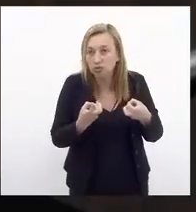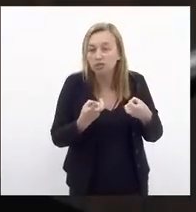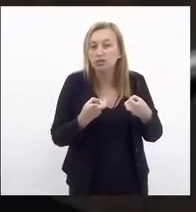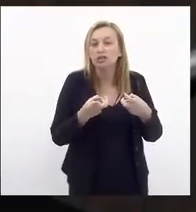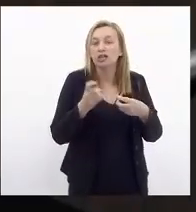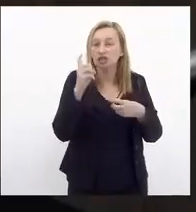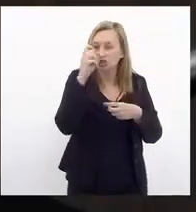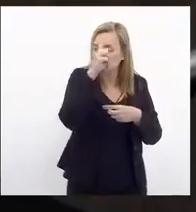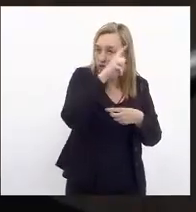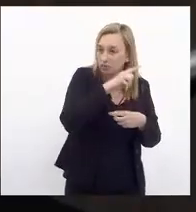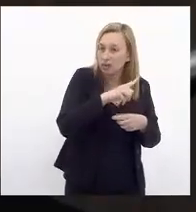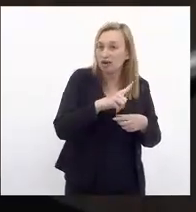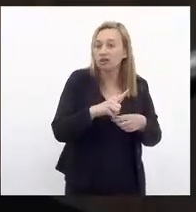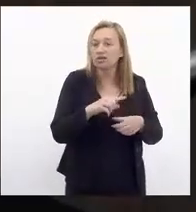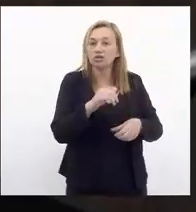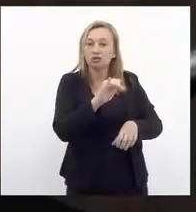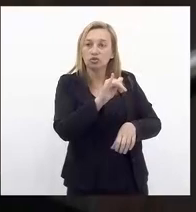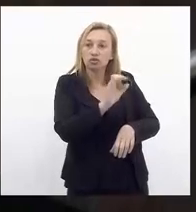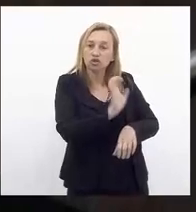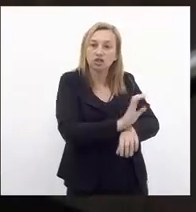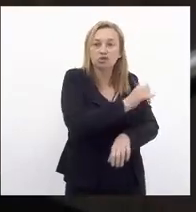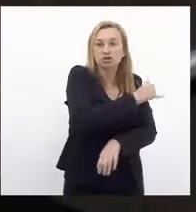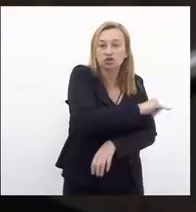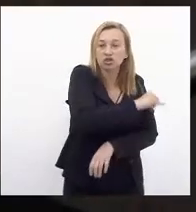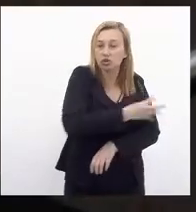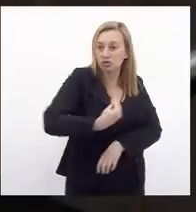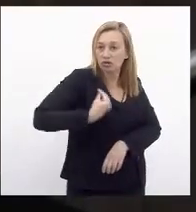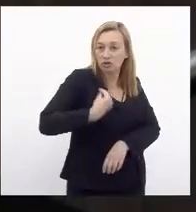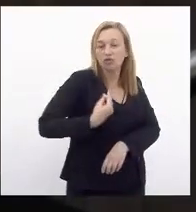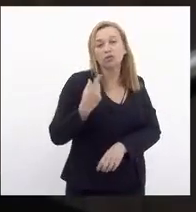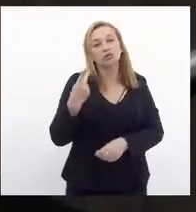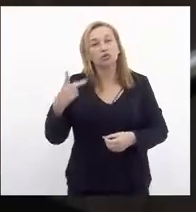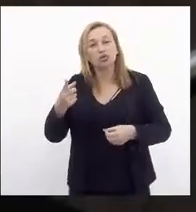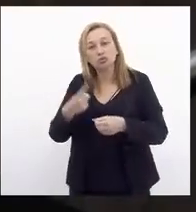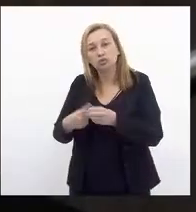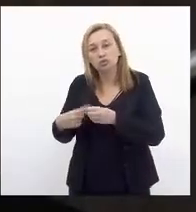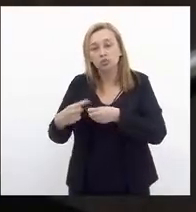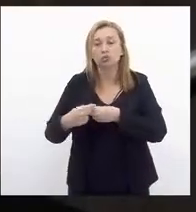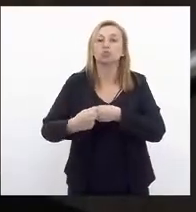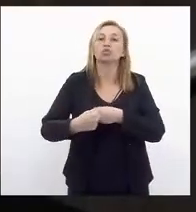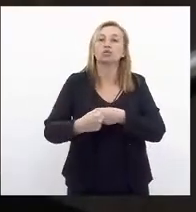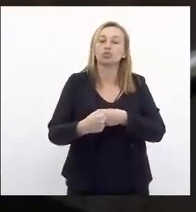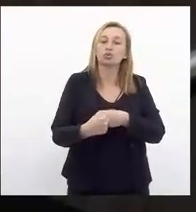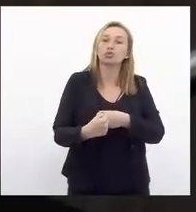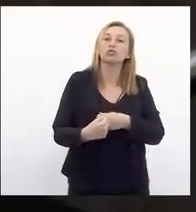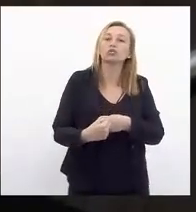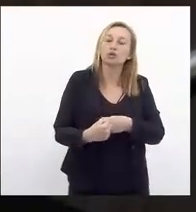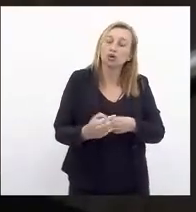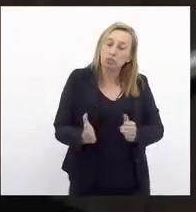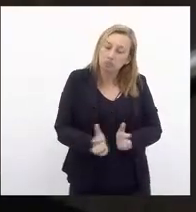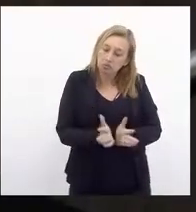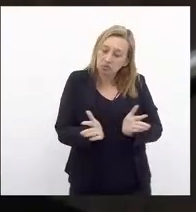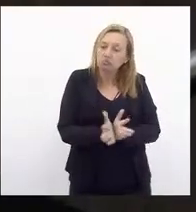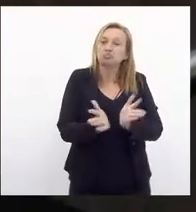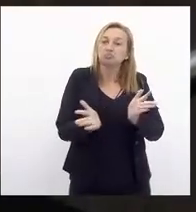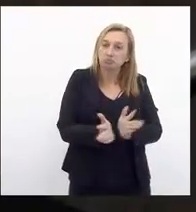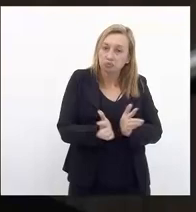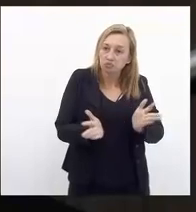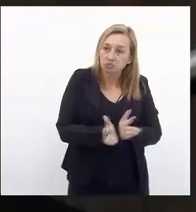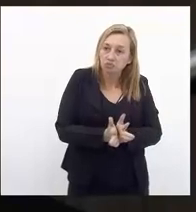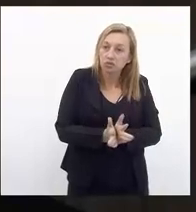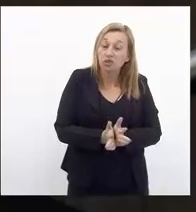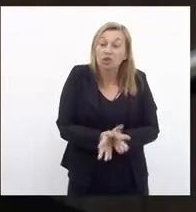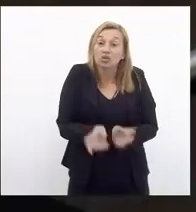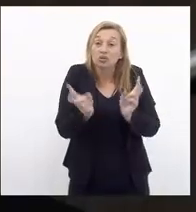dramática em que o Estado do Rio de Janeiro se encontra os seus municípios extremamente empobrecidas